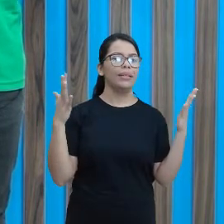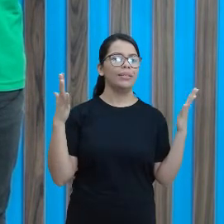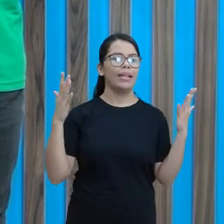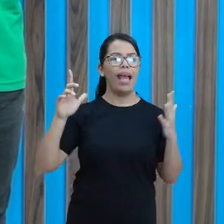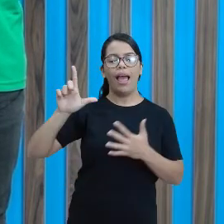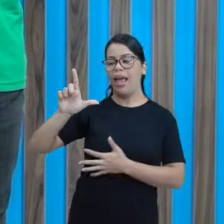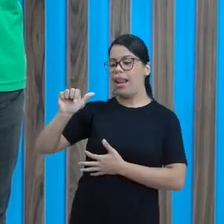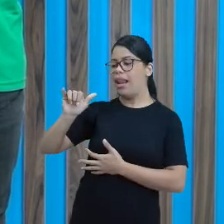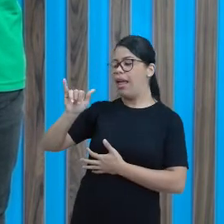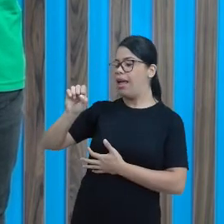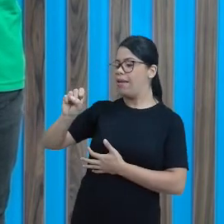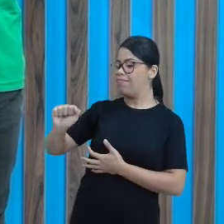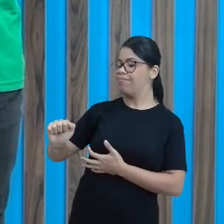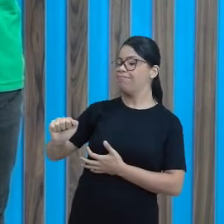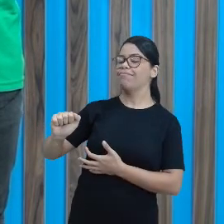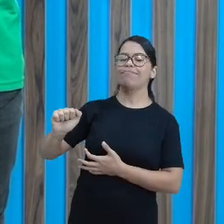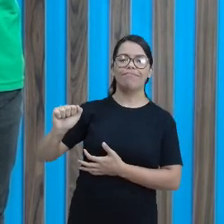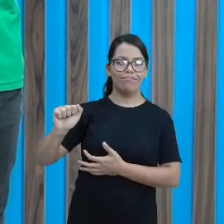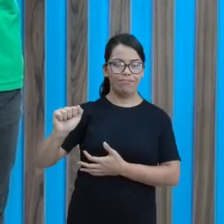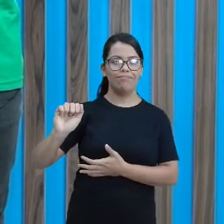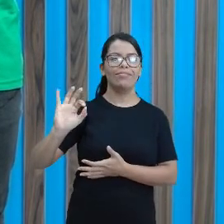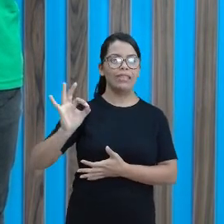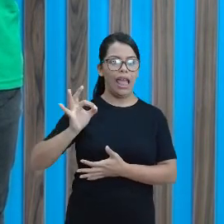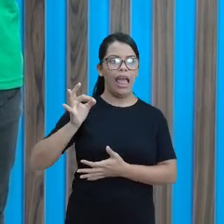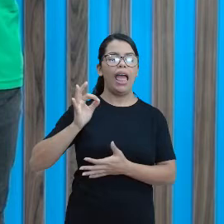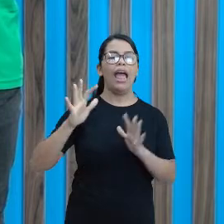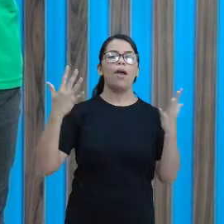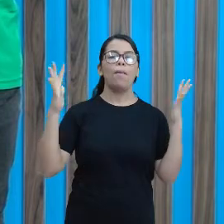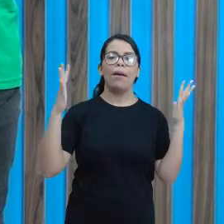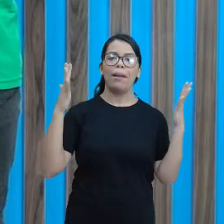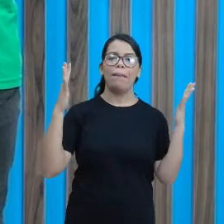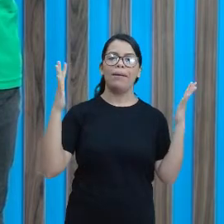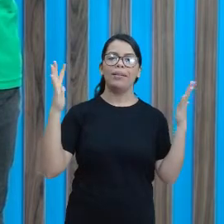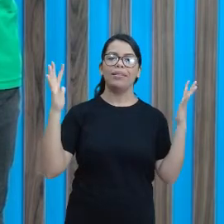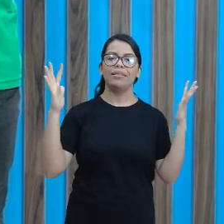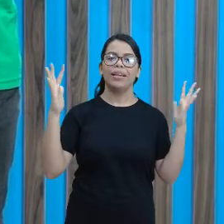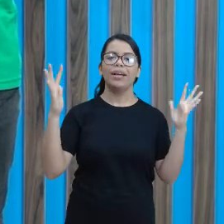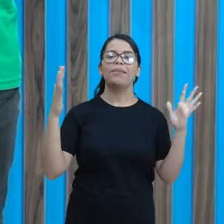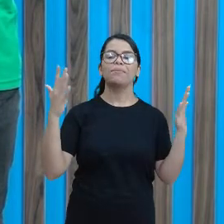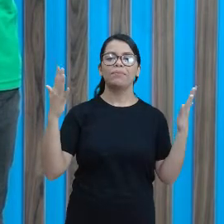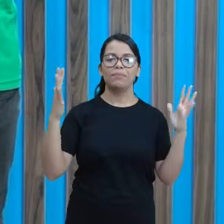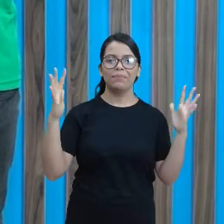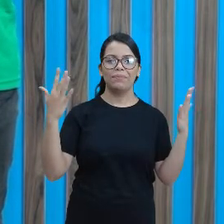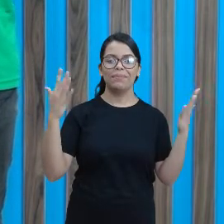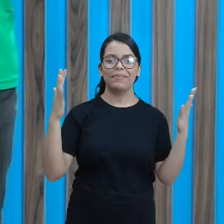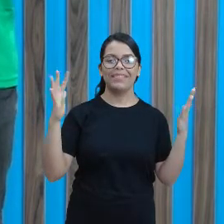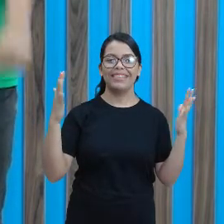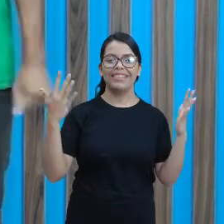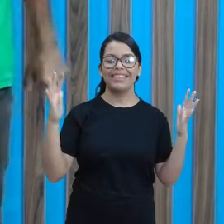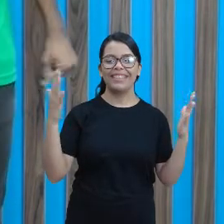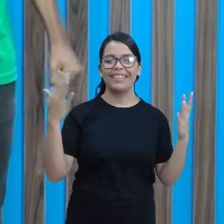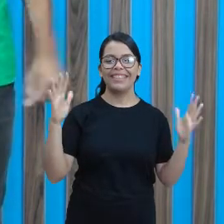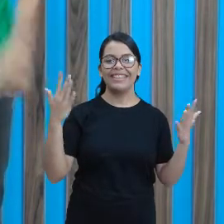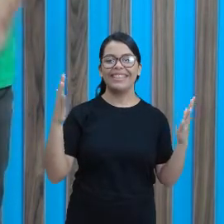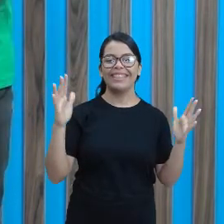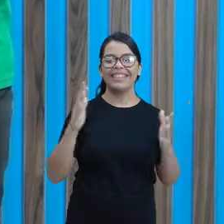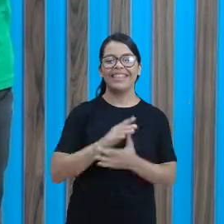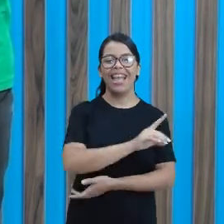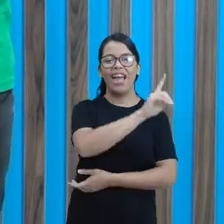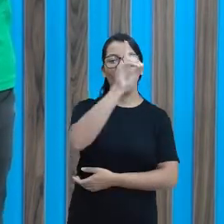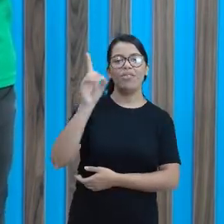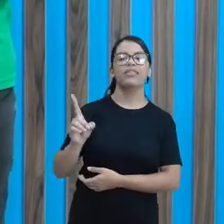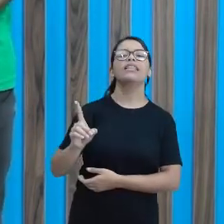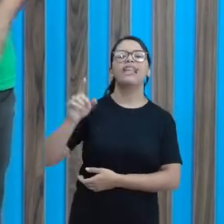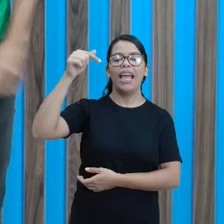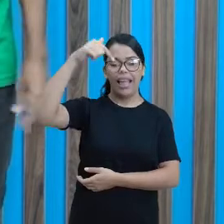Laisa, a produção corrigiu, Laisa, olha, eu quero hoje para ela, ó, que é o dia dela hoje, meu